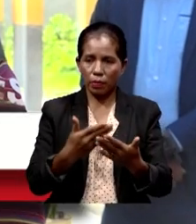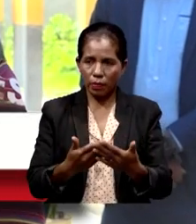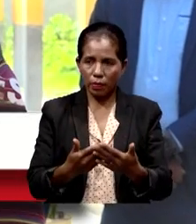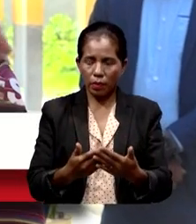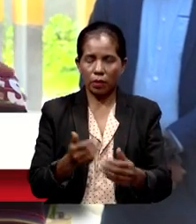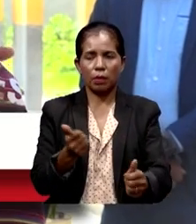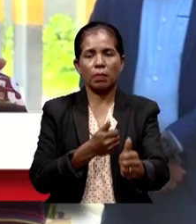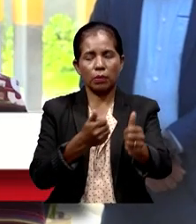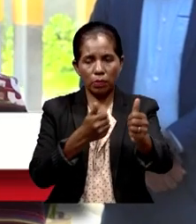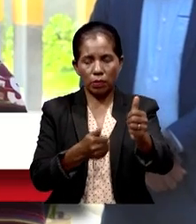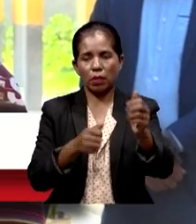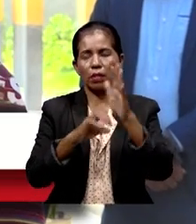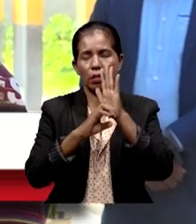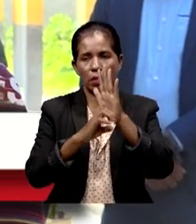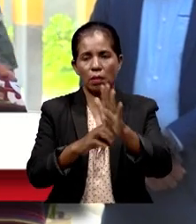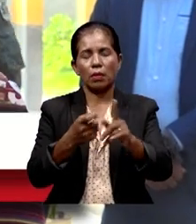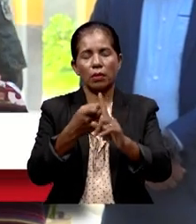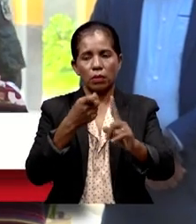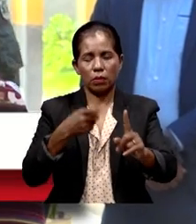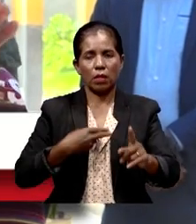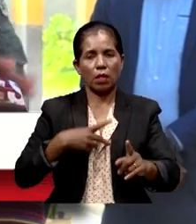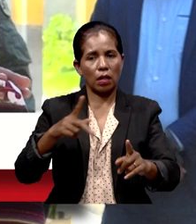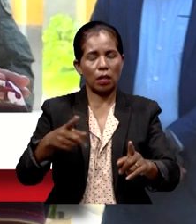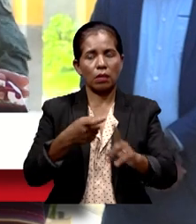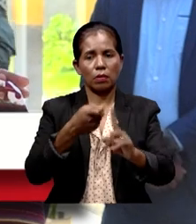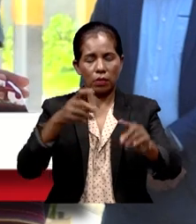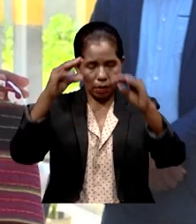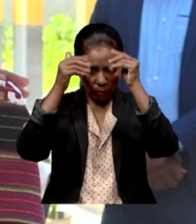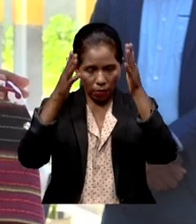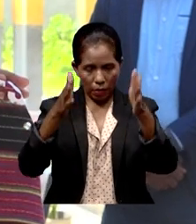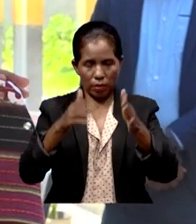ba nati tui, al halok ne bema prosor ne rasi.